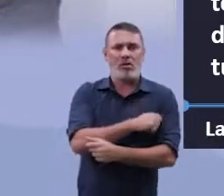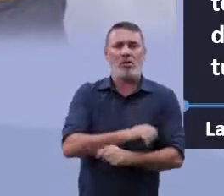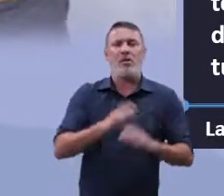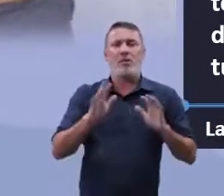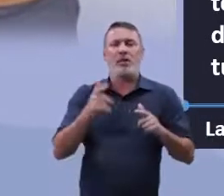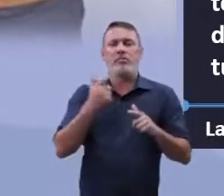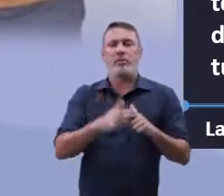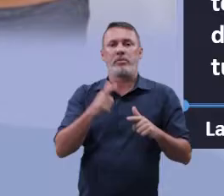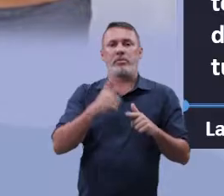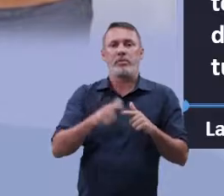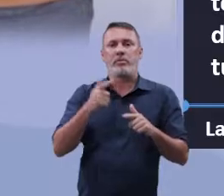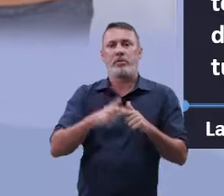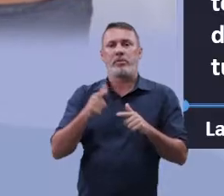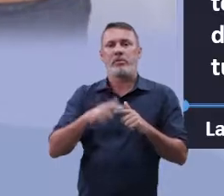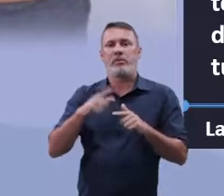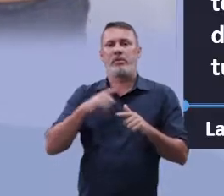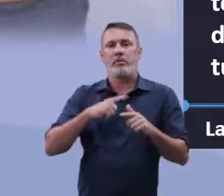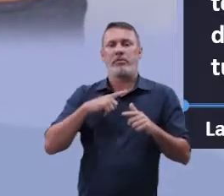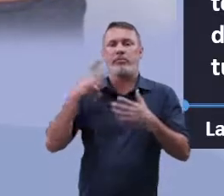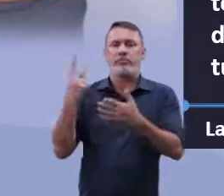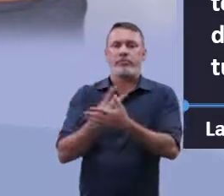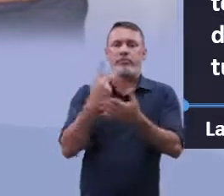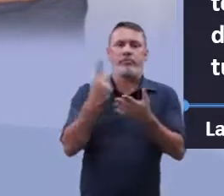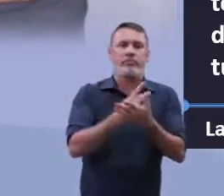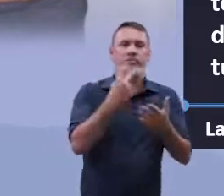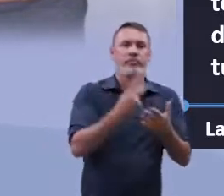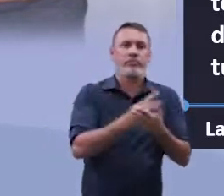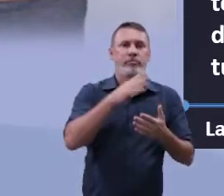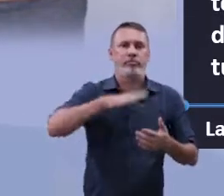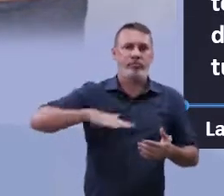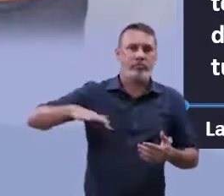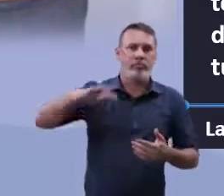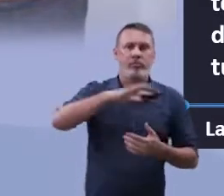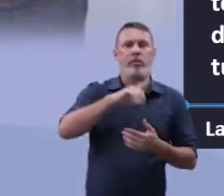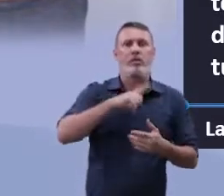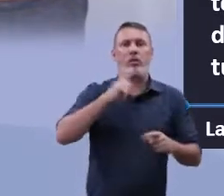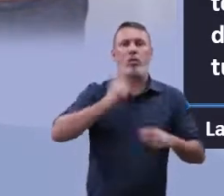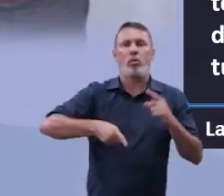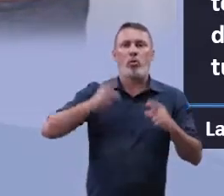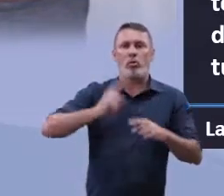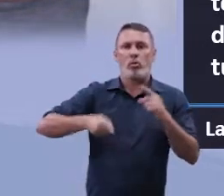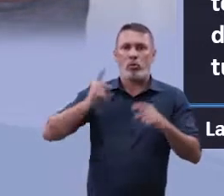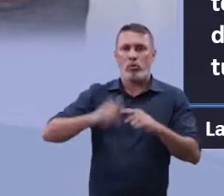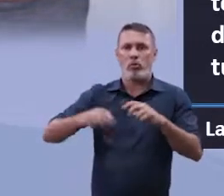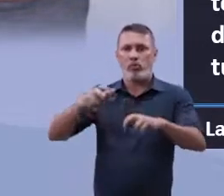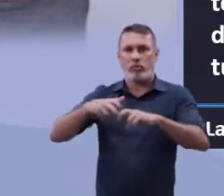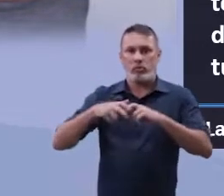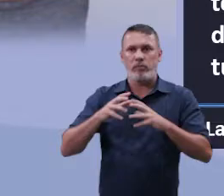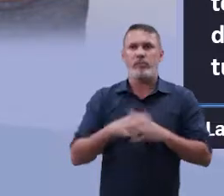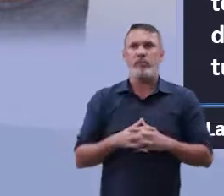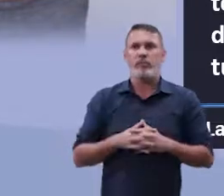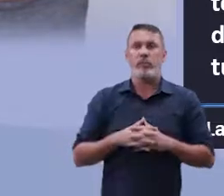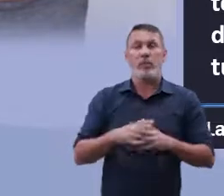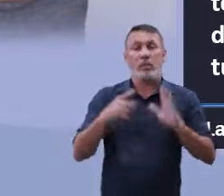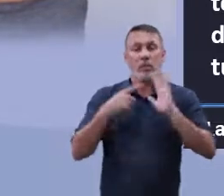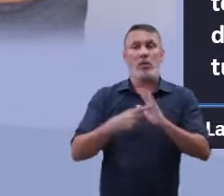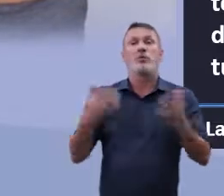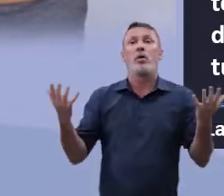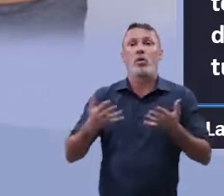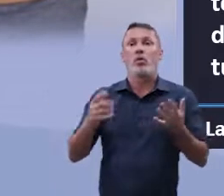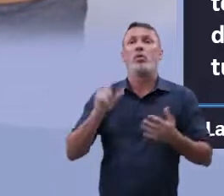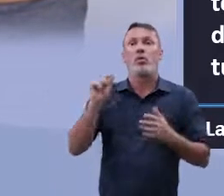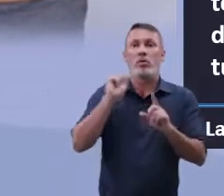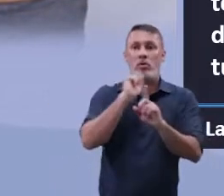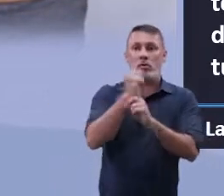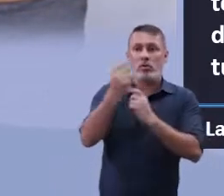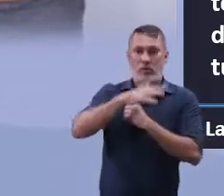os problemas, né, as mazelas que havia sobre ele, impedia. Mostrando que hoje a nossa